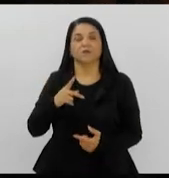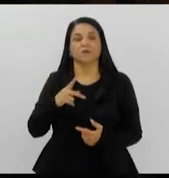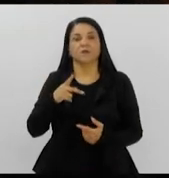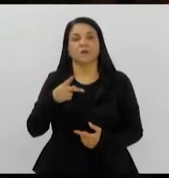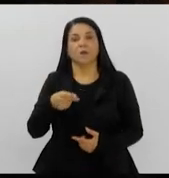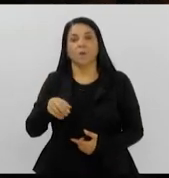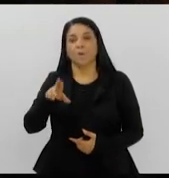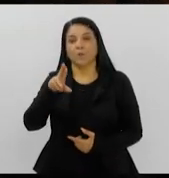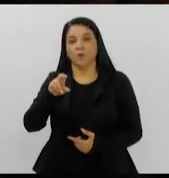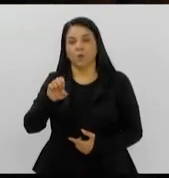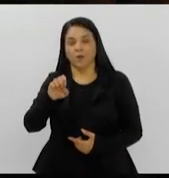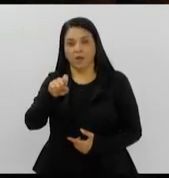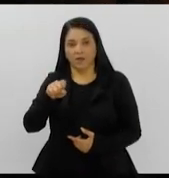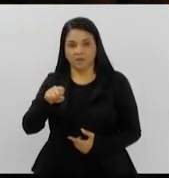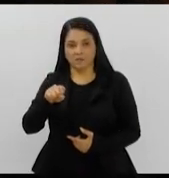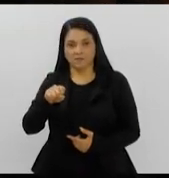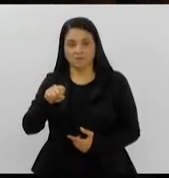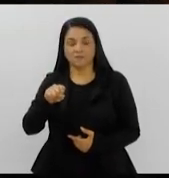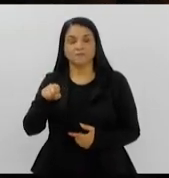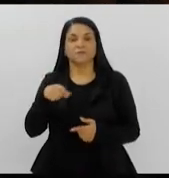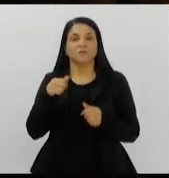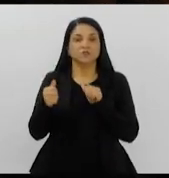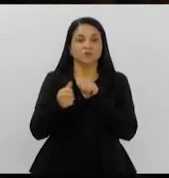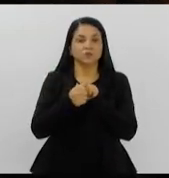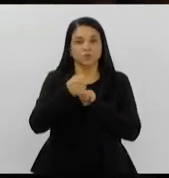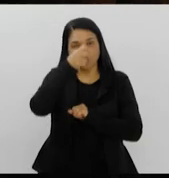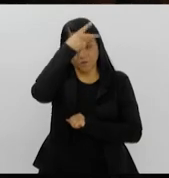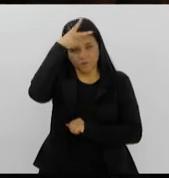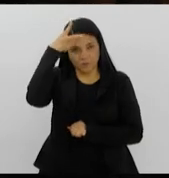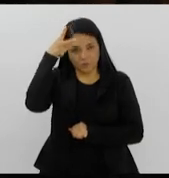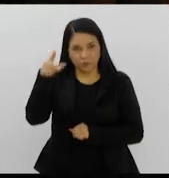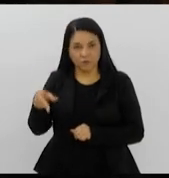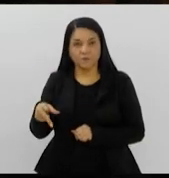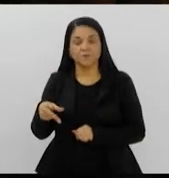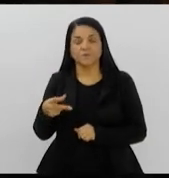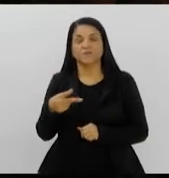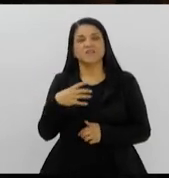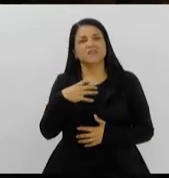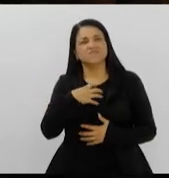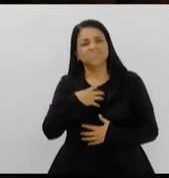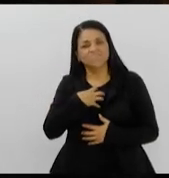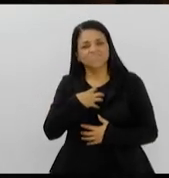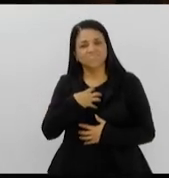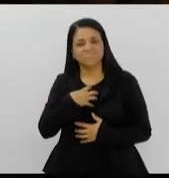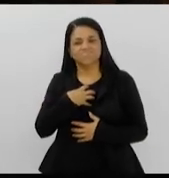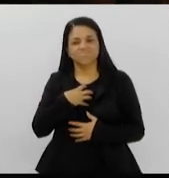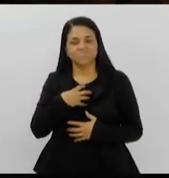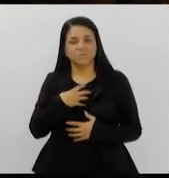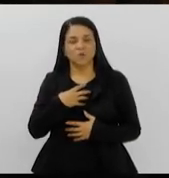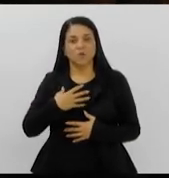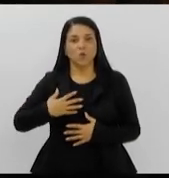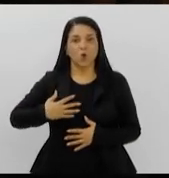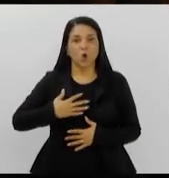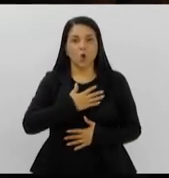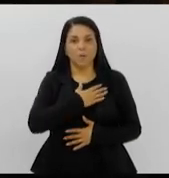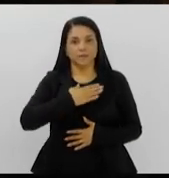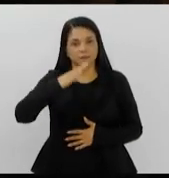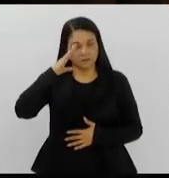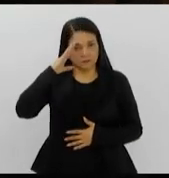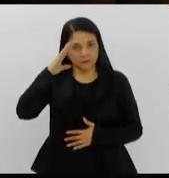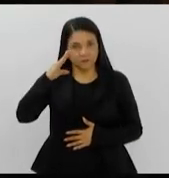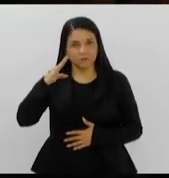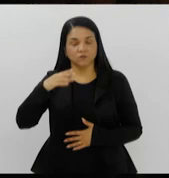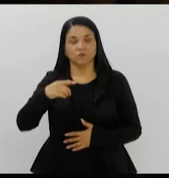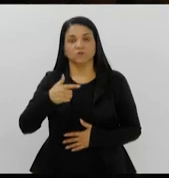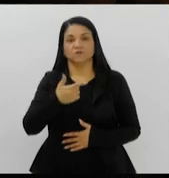da prefeitura, mas a sensação que a gente tem é que o comandante do 20º está perdido.